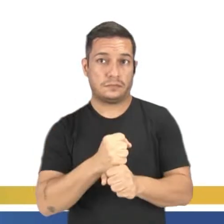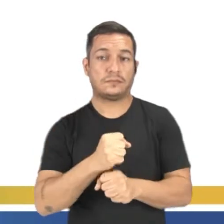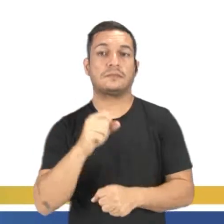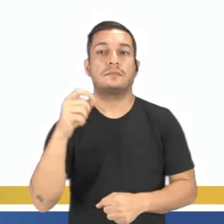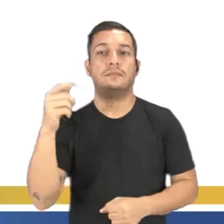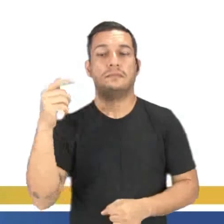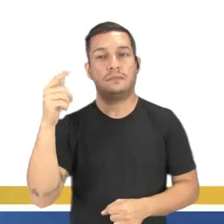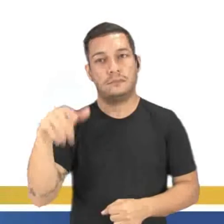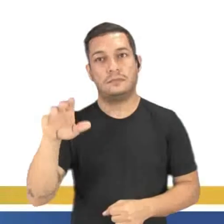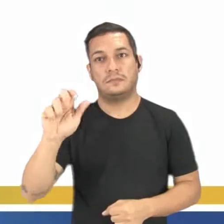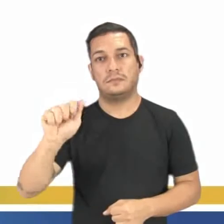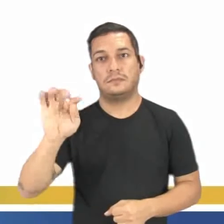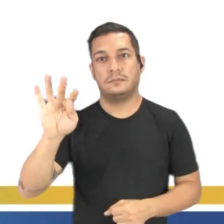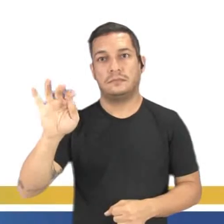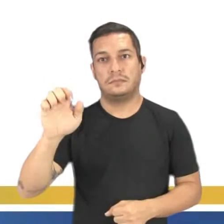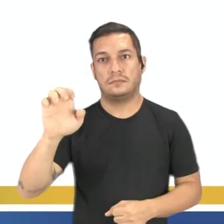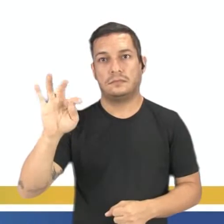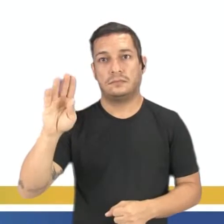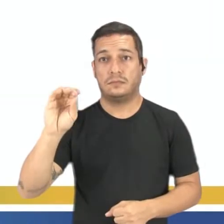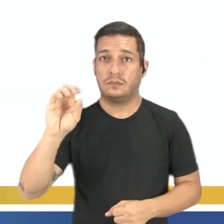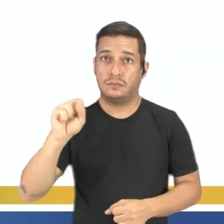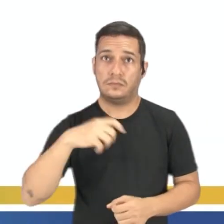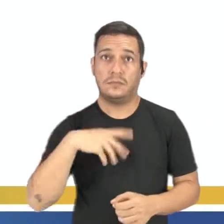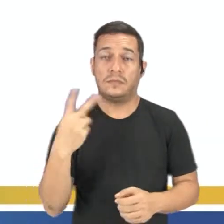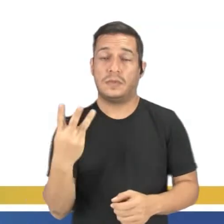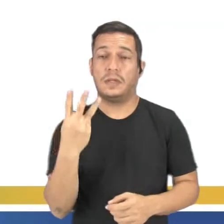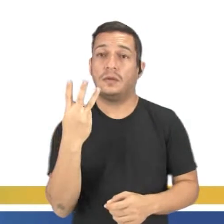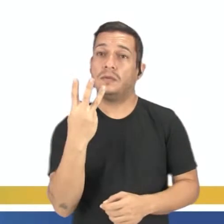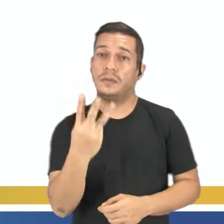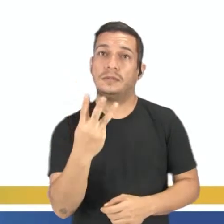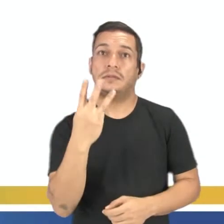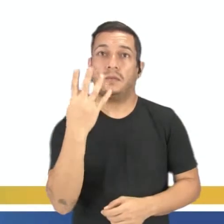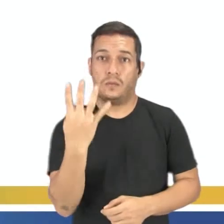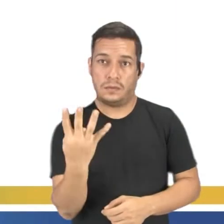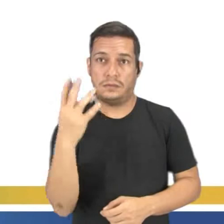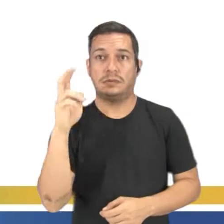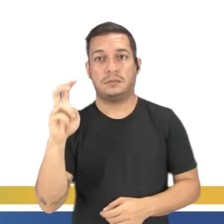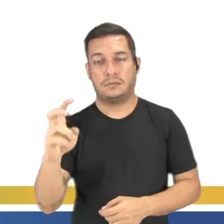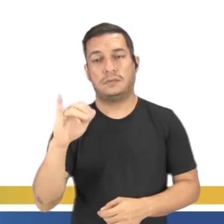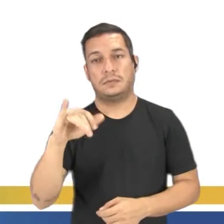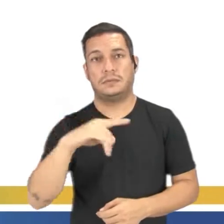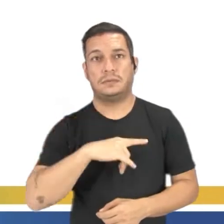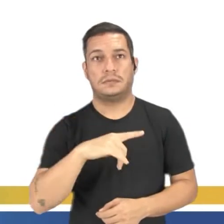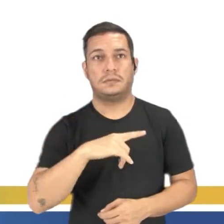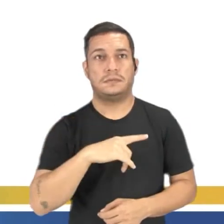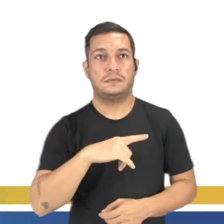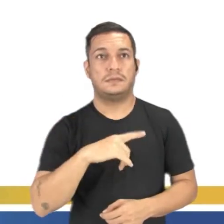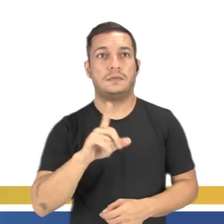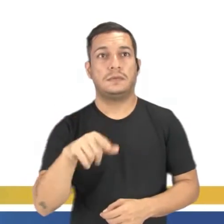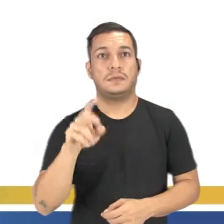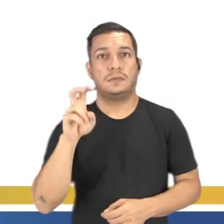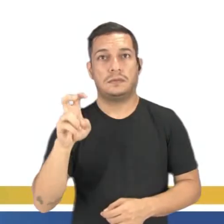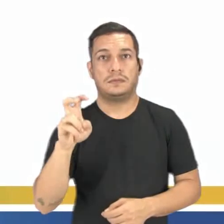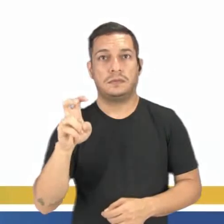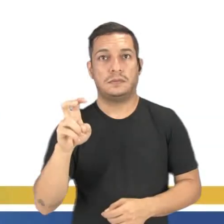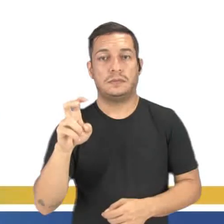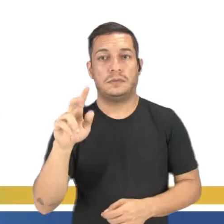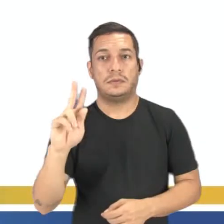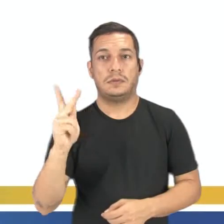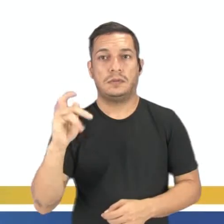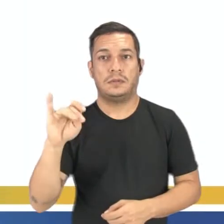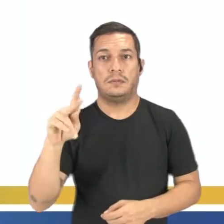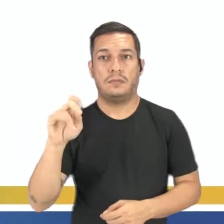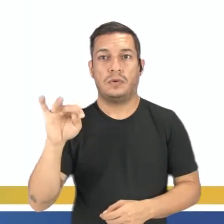dos catetos. Ou seja, se eu tiver esses 3 valores aqui, 3, 4 e 5, sendo 5 a